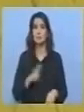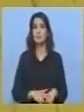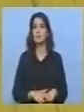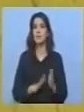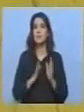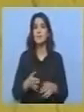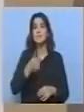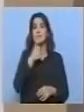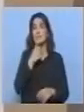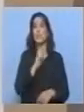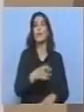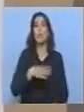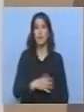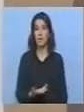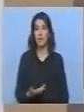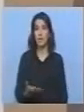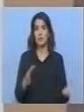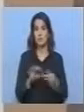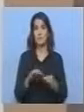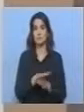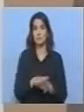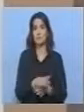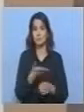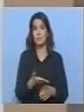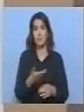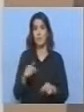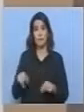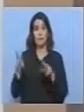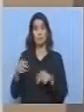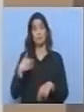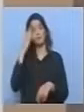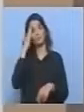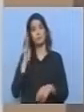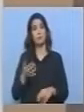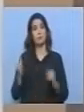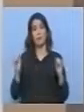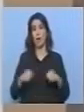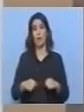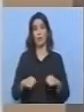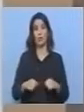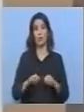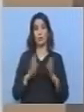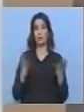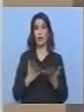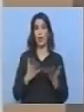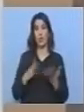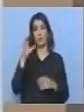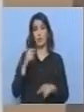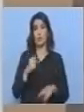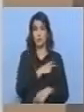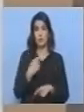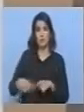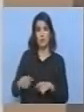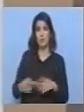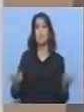queremos. Relativamente a esta questão, é uma questão que eu julgo que merece um acordo de regime, por exemplo, a questão das propinas. Nós temos de ter um